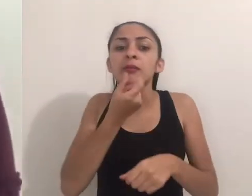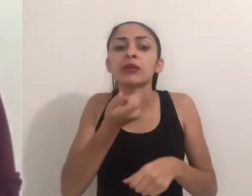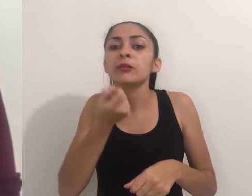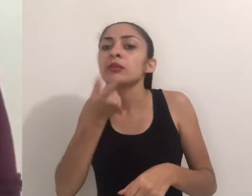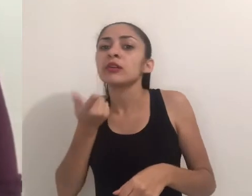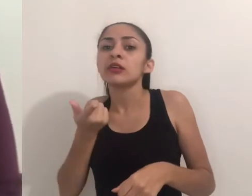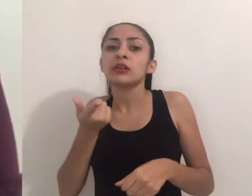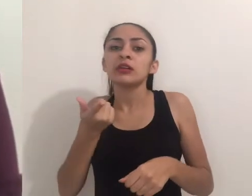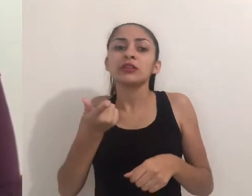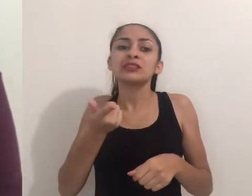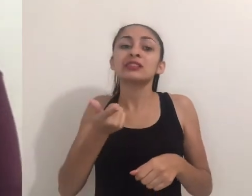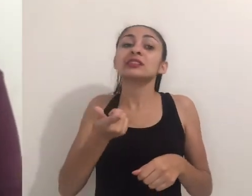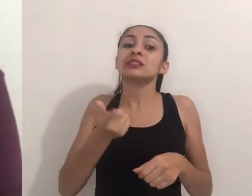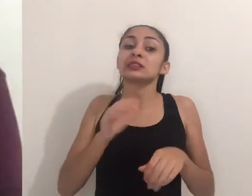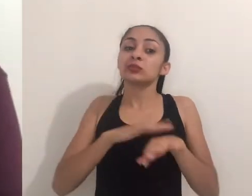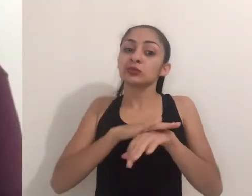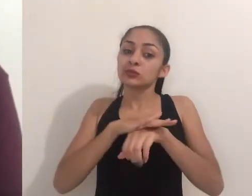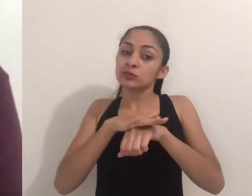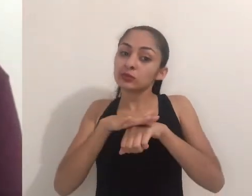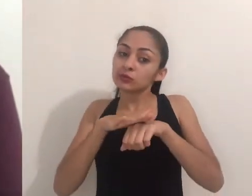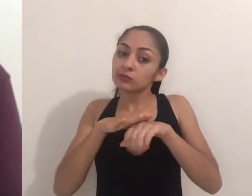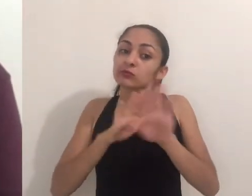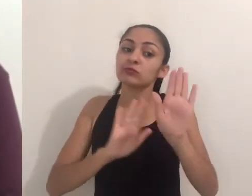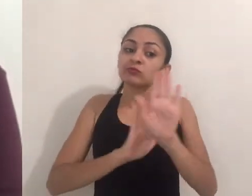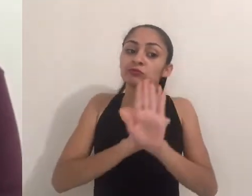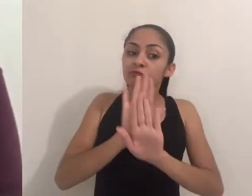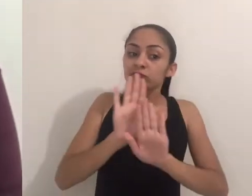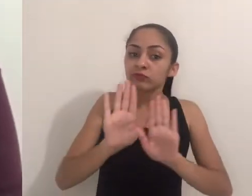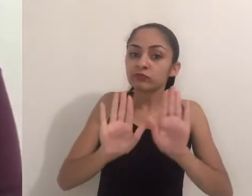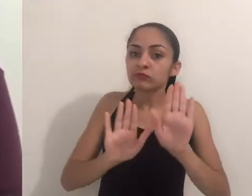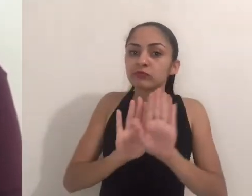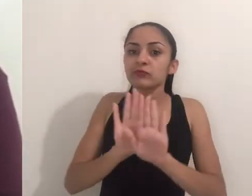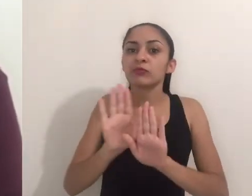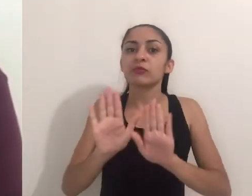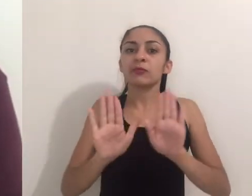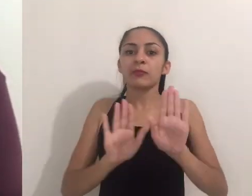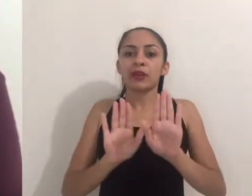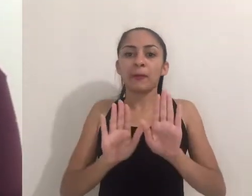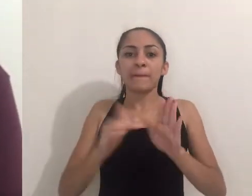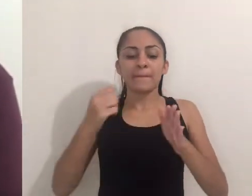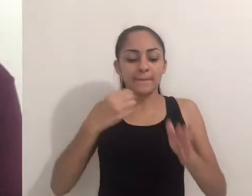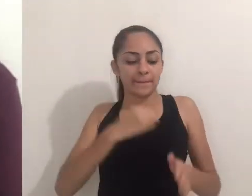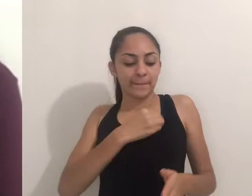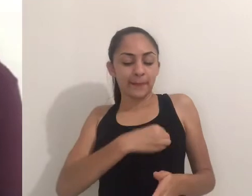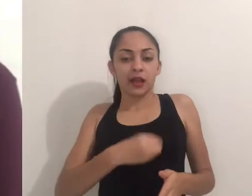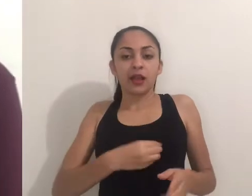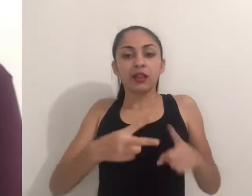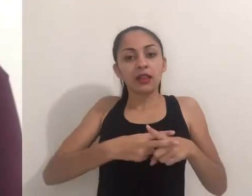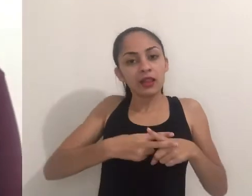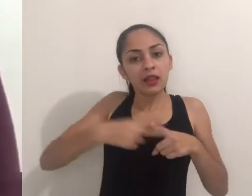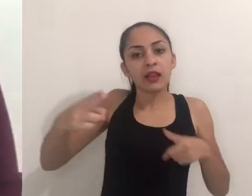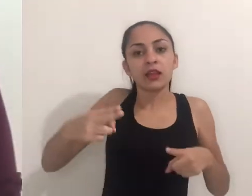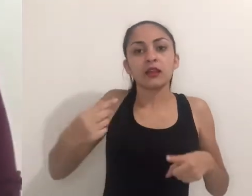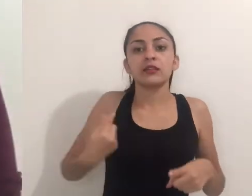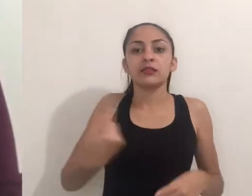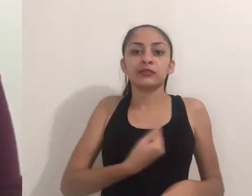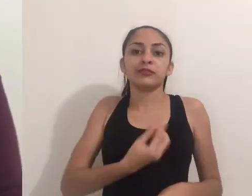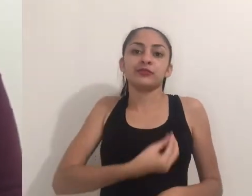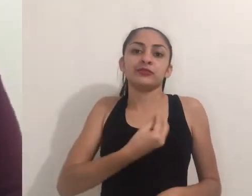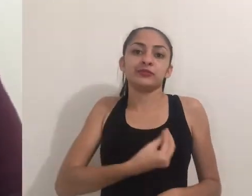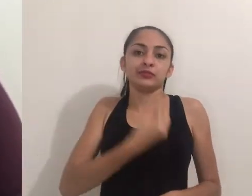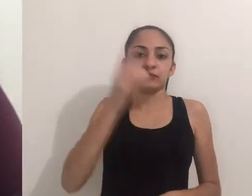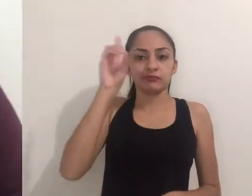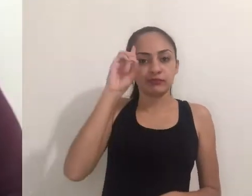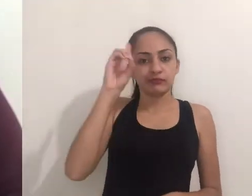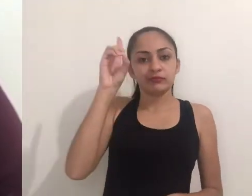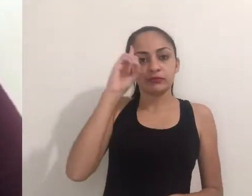gente possa fugir mesmo do pecado, possa combater o pecado nas nossas vidas diariamente. Uma